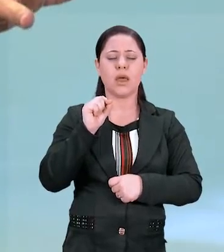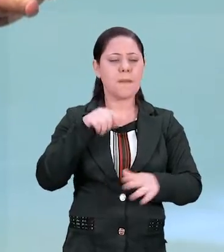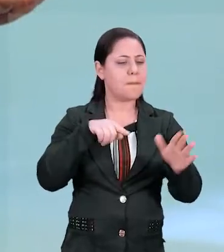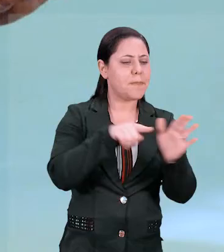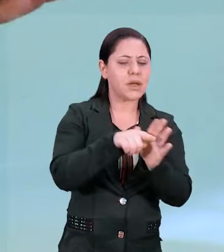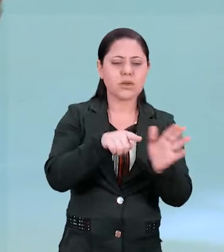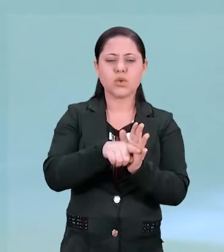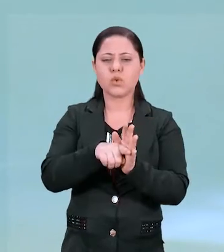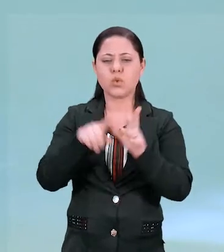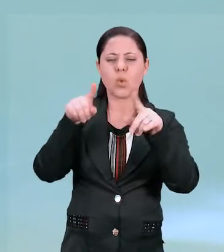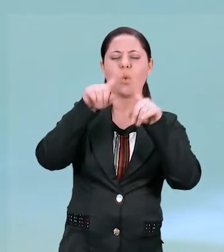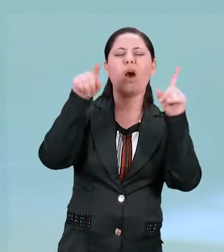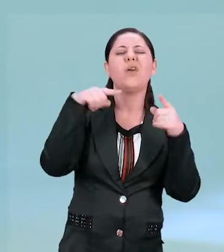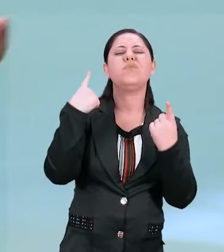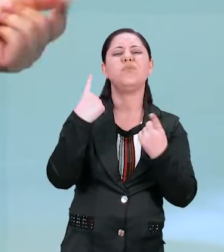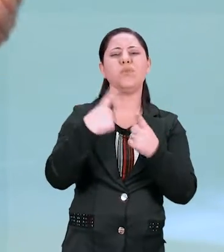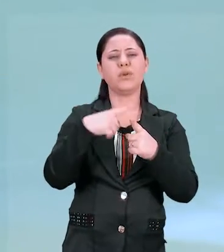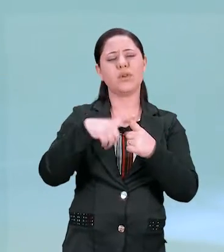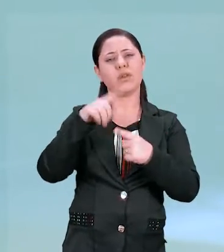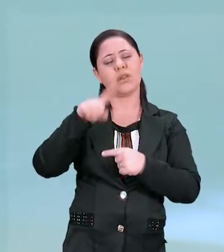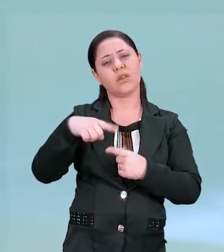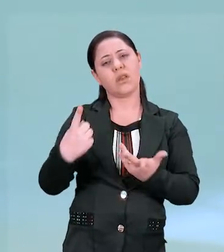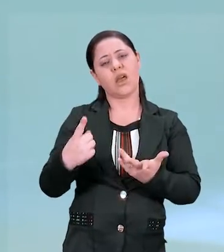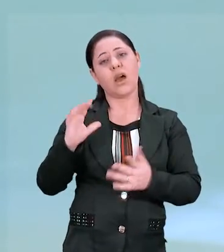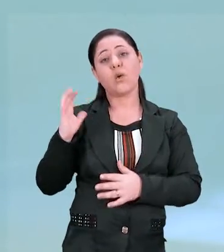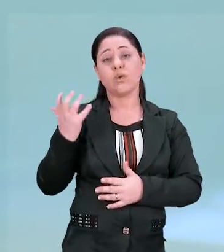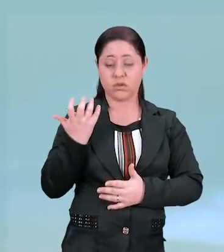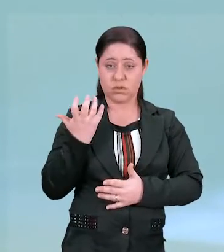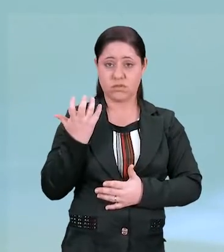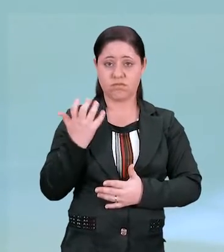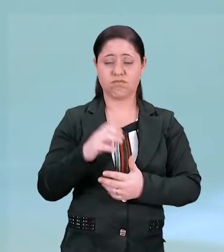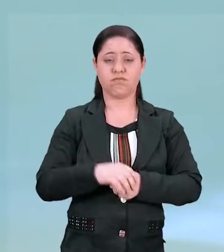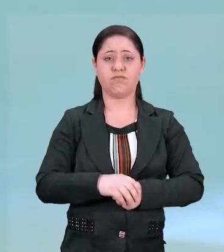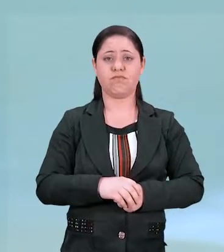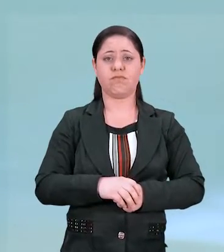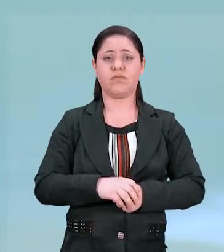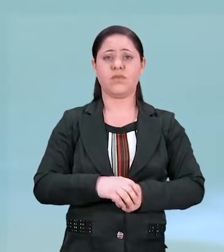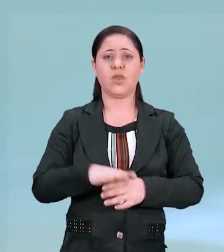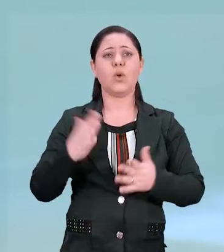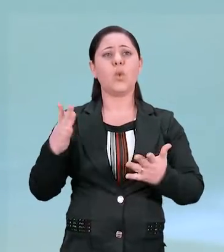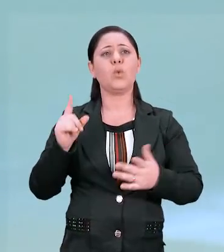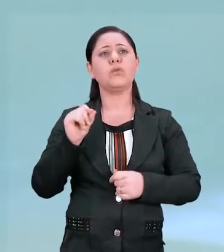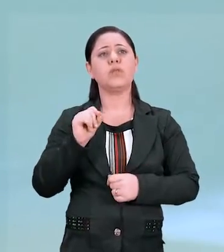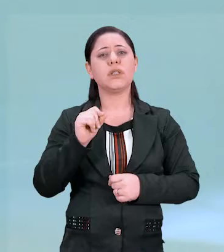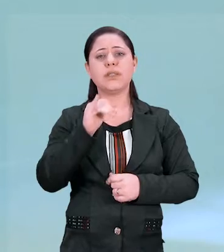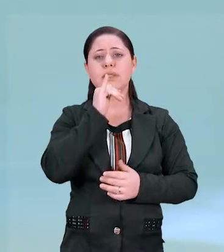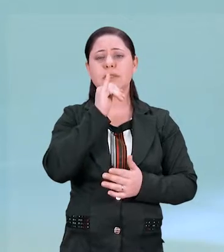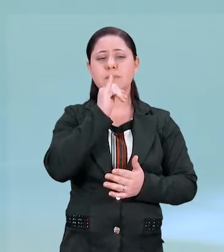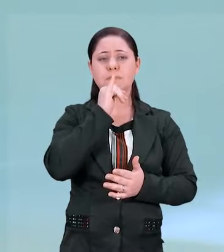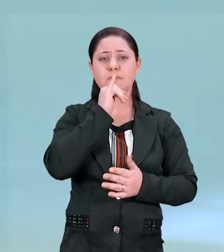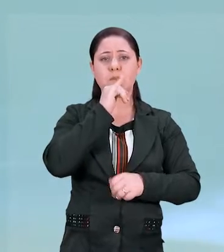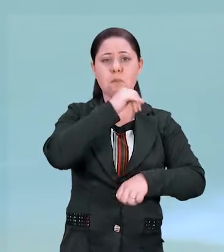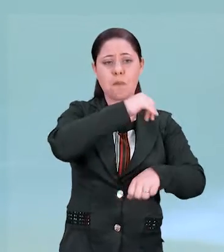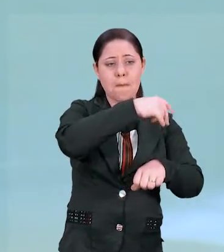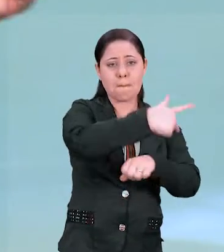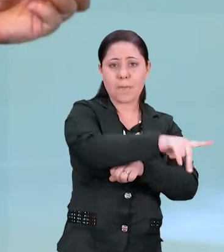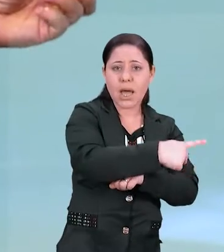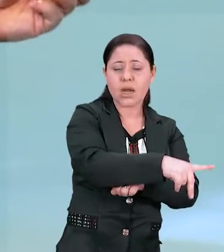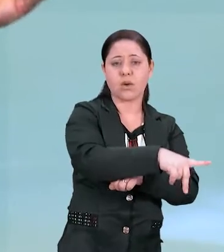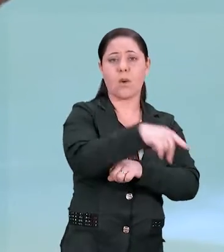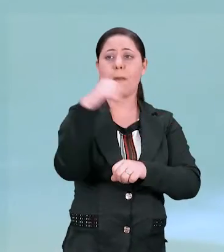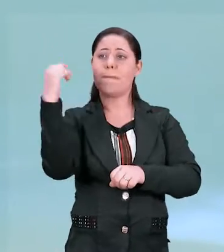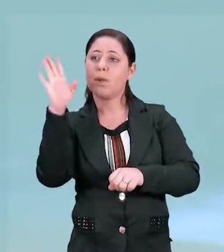indagar e questionar quais são as causas, quais são as razões. A questão da nossa fronteira com o Paraguai, com